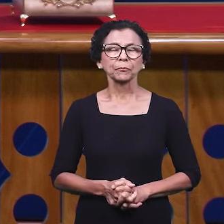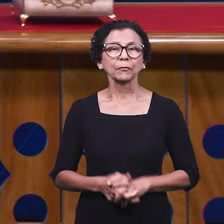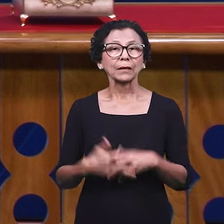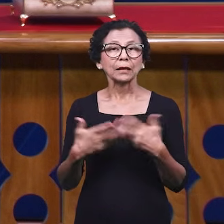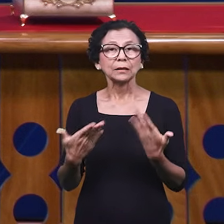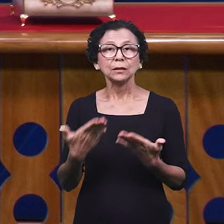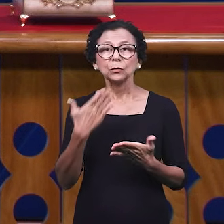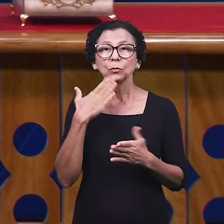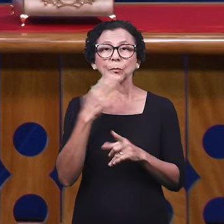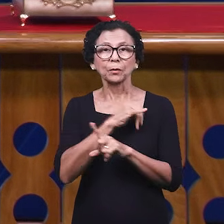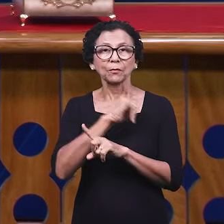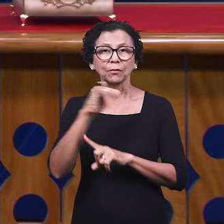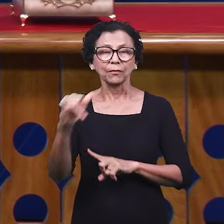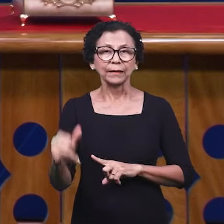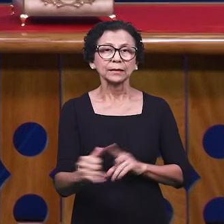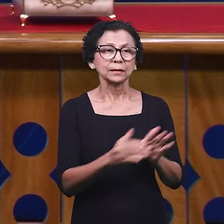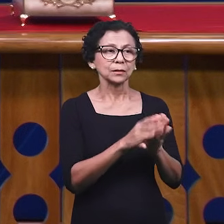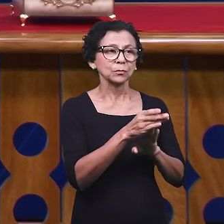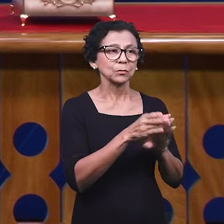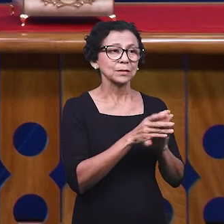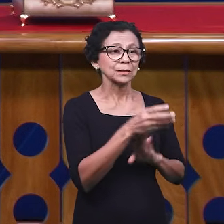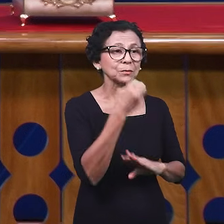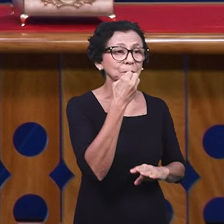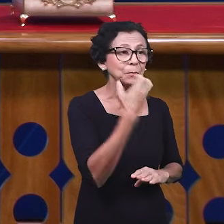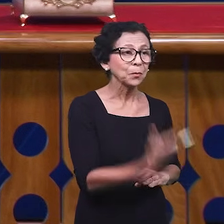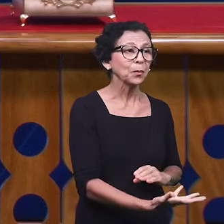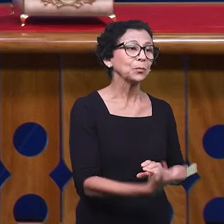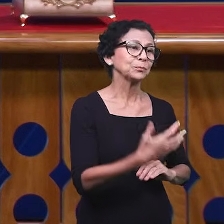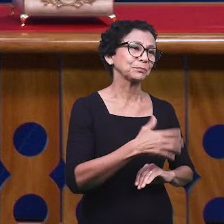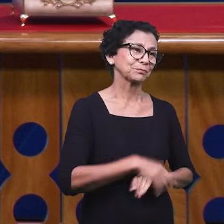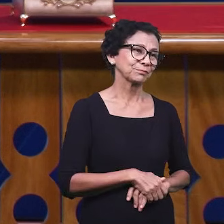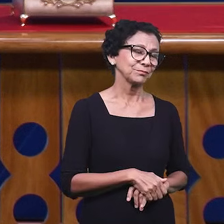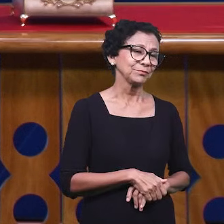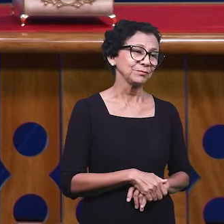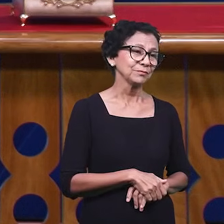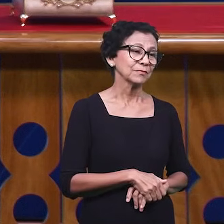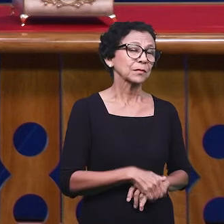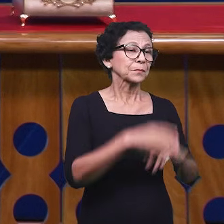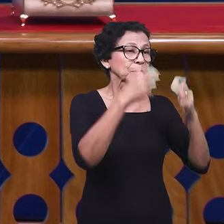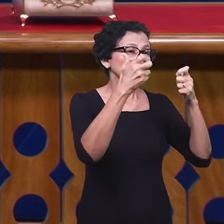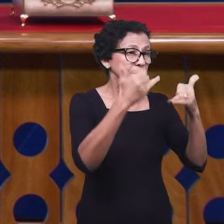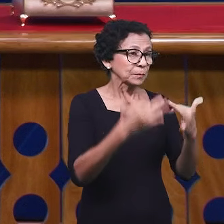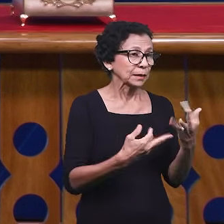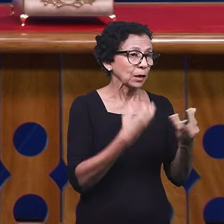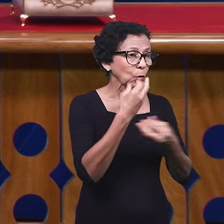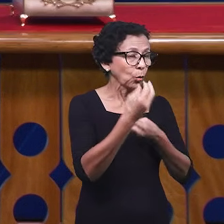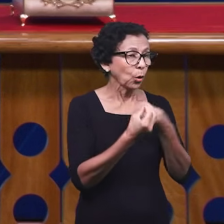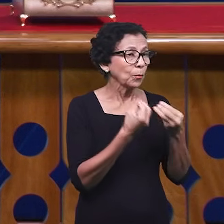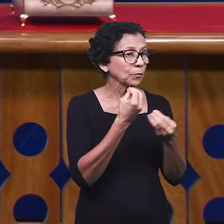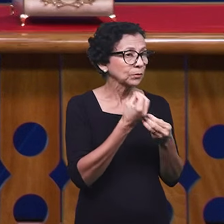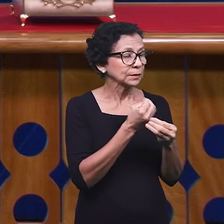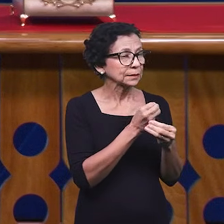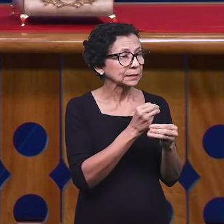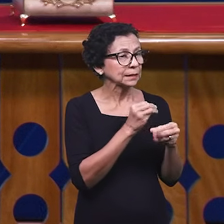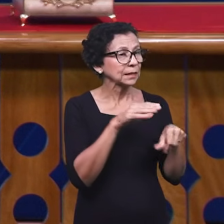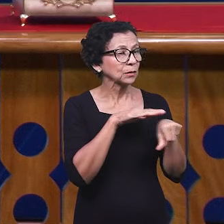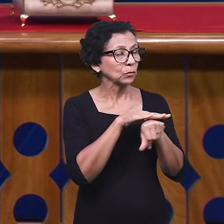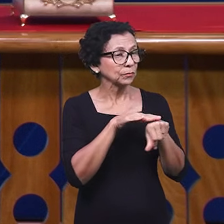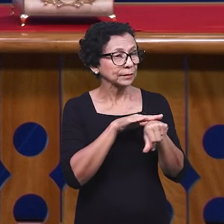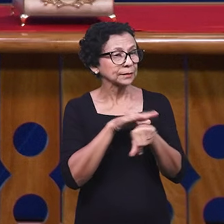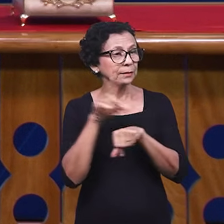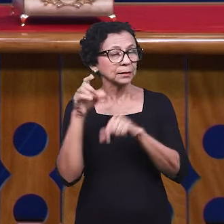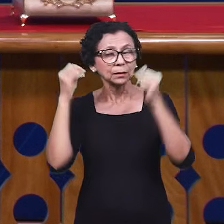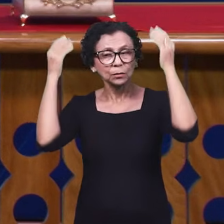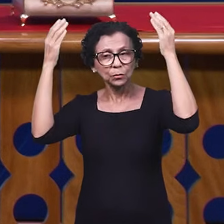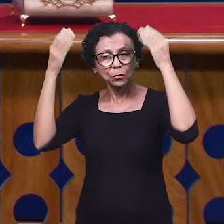deu esse bom conselho para Batseba, que depois deu a vitória para ela, como ele falou o que ela tinha que falar. Ele falou, ó, entra